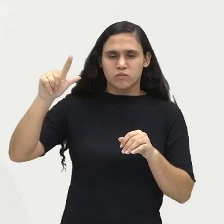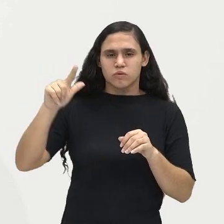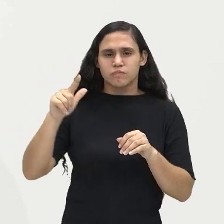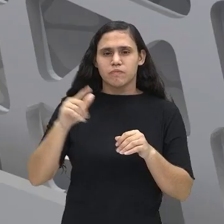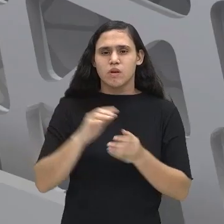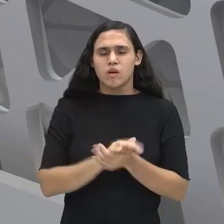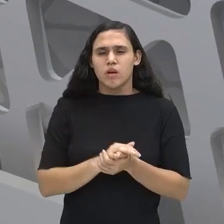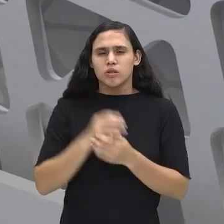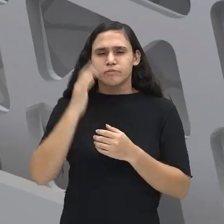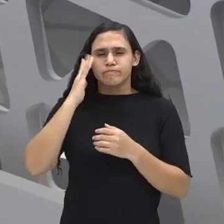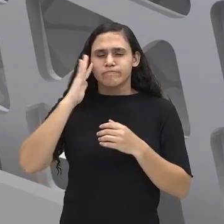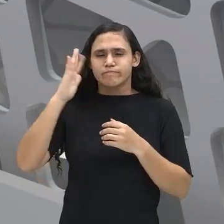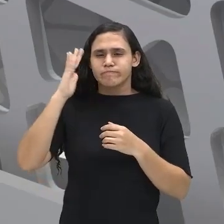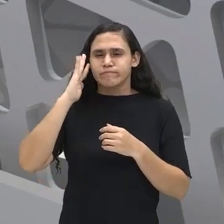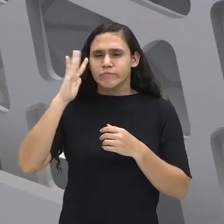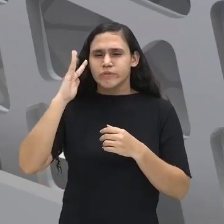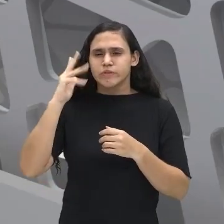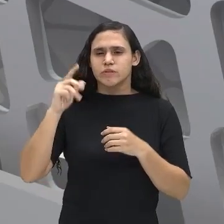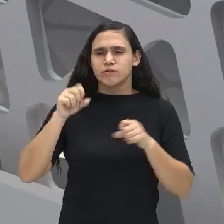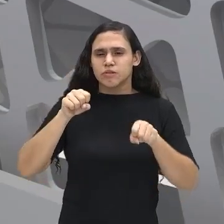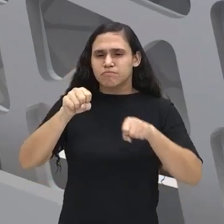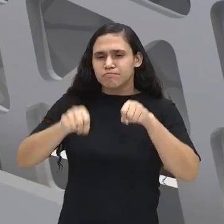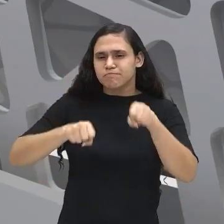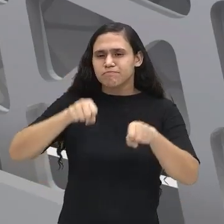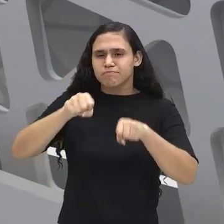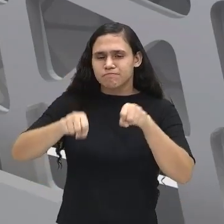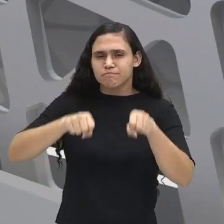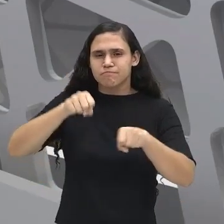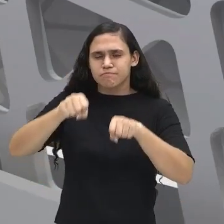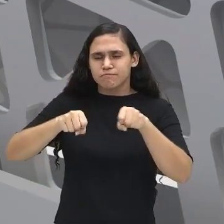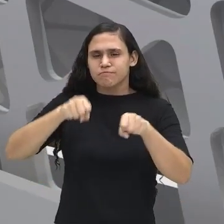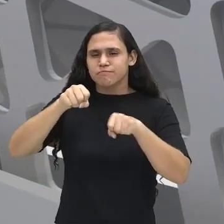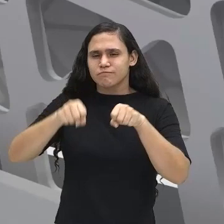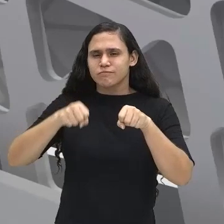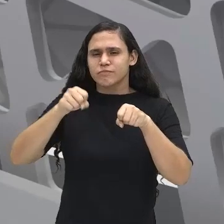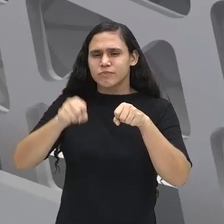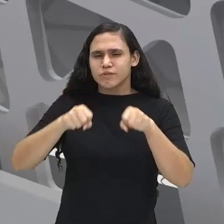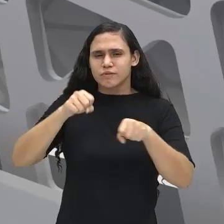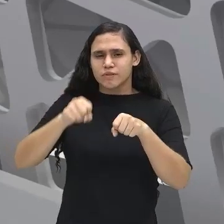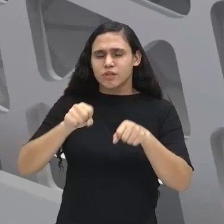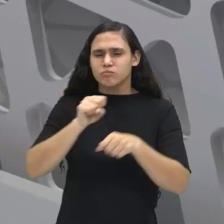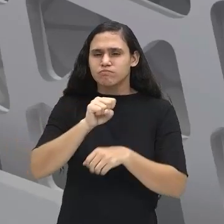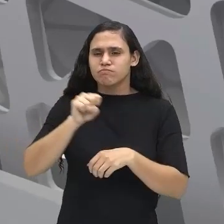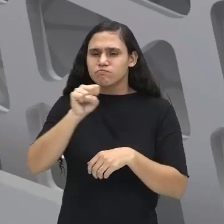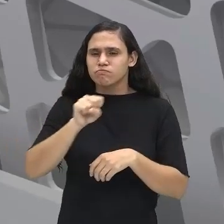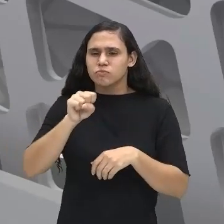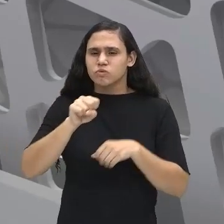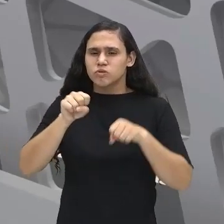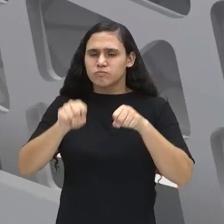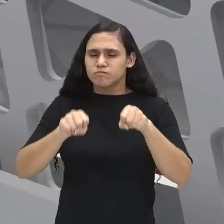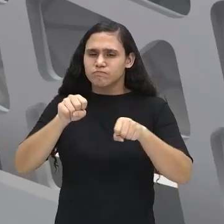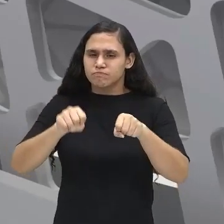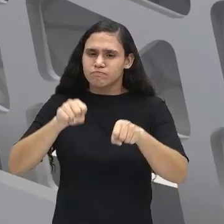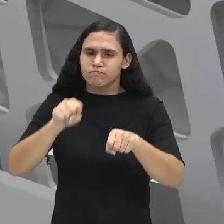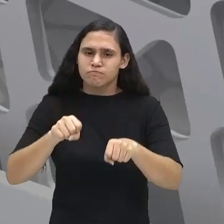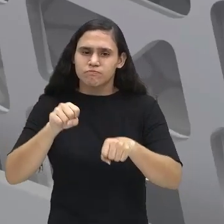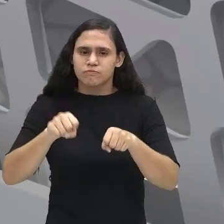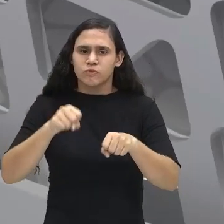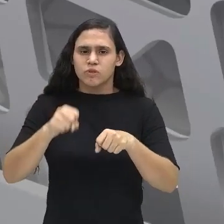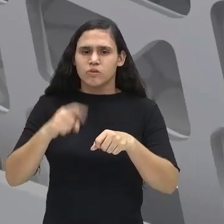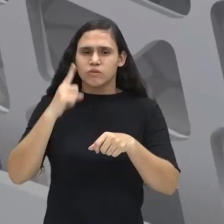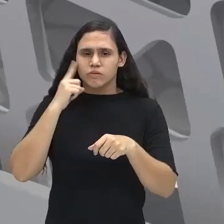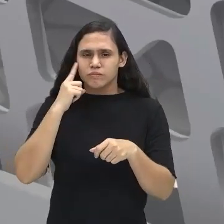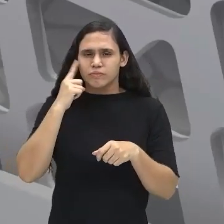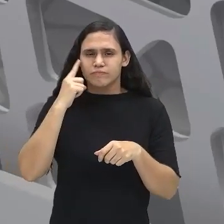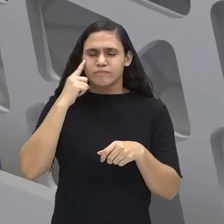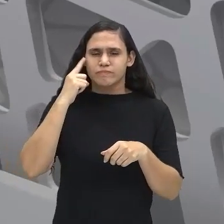Imagina que você está andando de bicicleta e a cada segundo você está em uma posição. Essa ideia de estar em uma posição, nós estamos